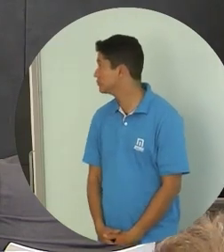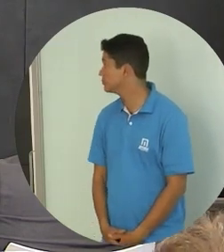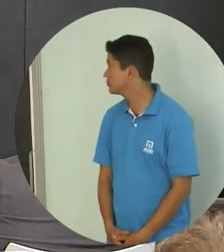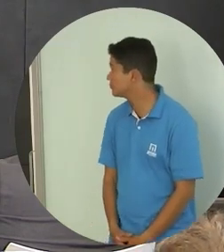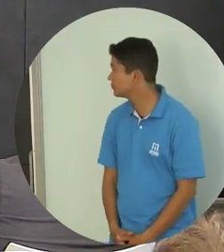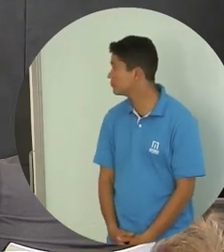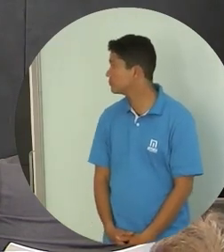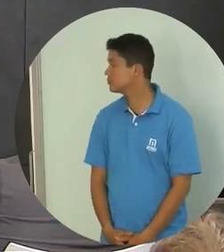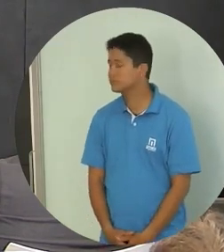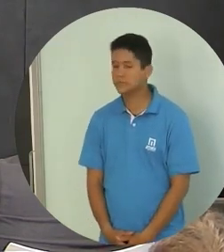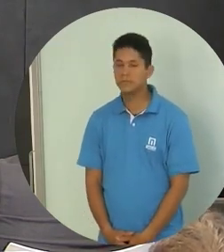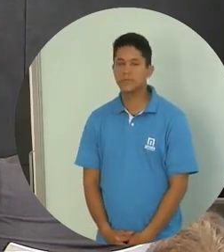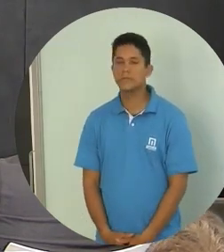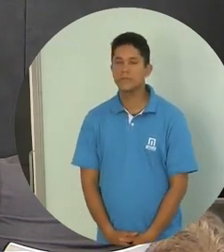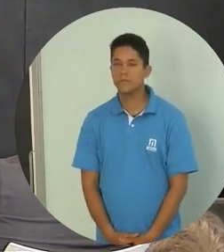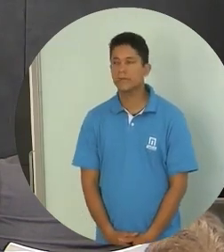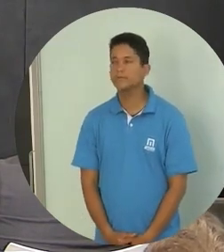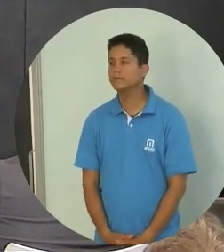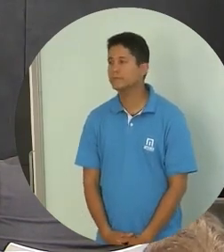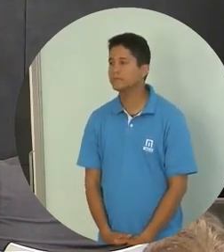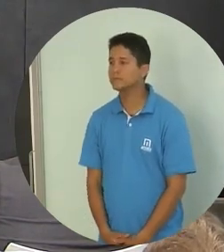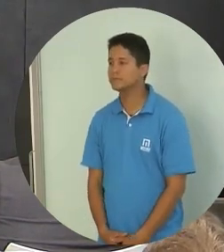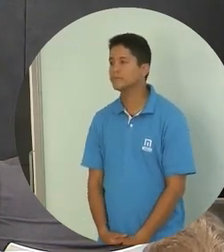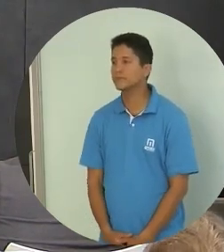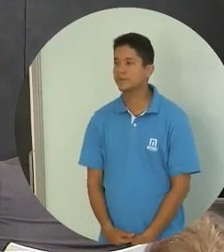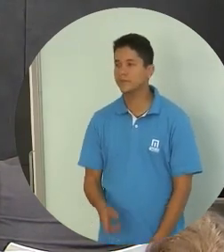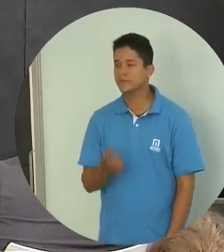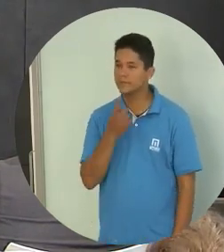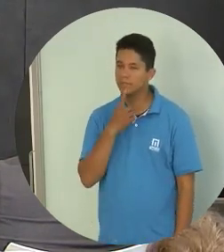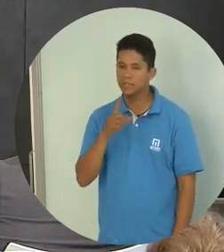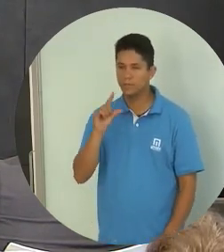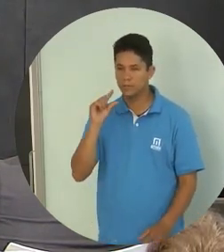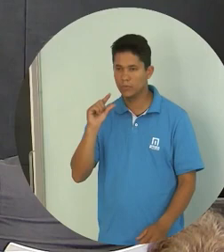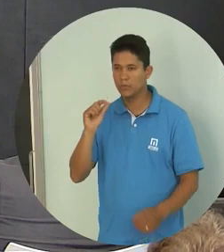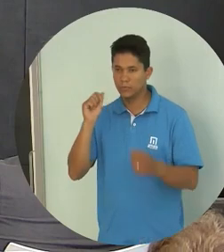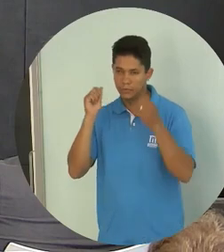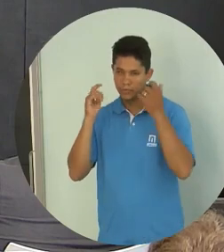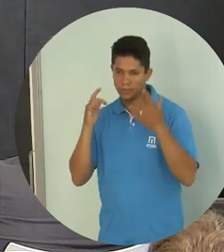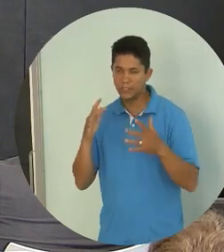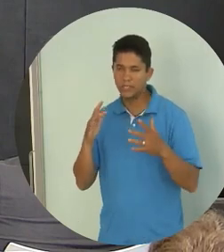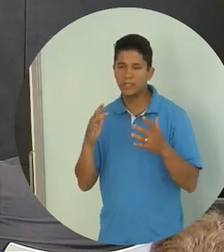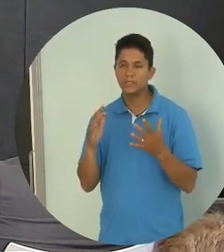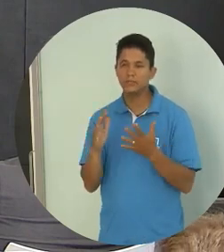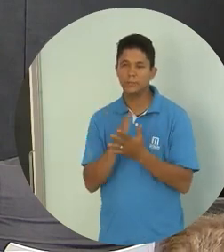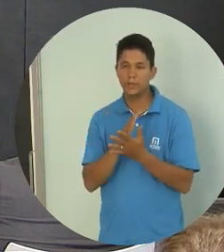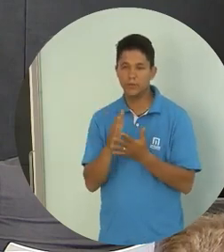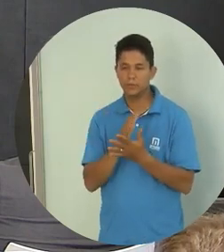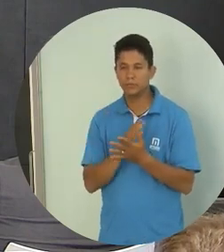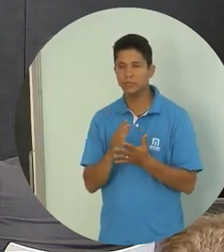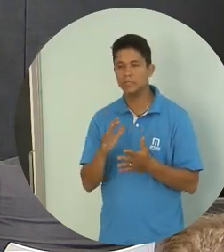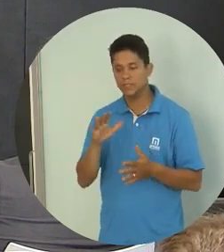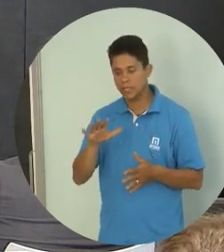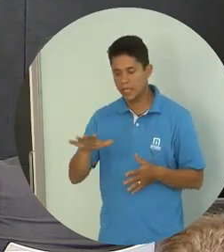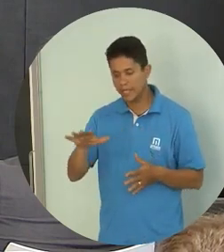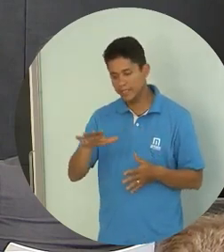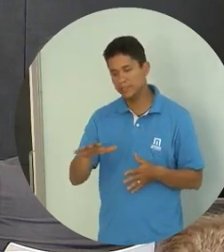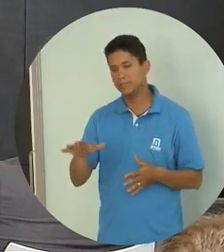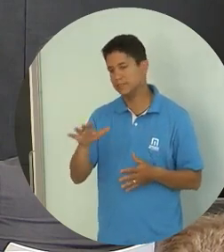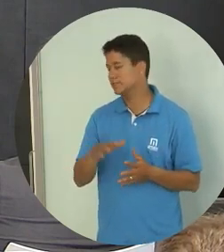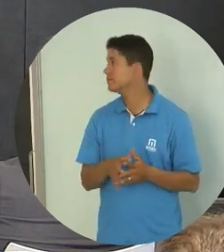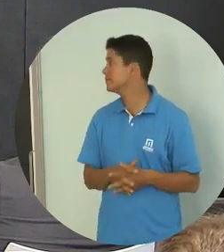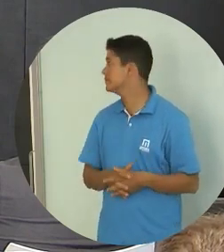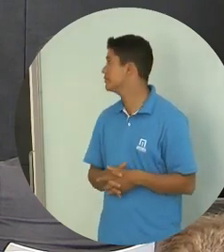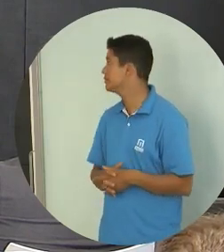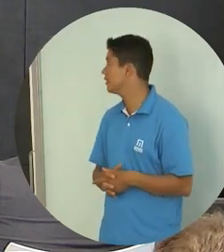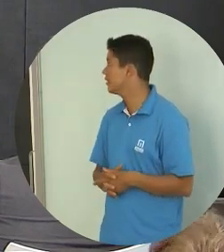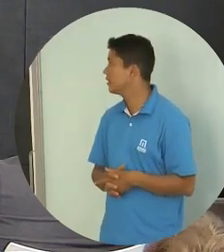Vou falar um pouquinho de alguns cases que a gente tem feito nos últimos anos. A gente tem cada vez mais